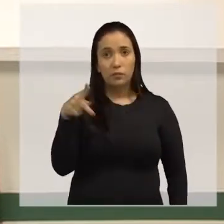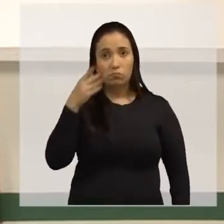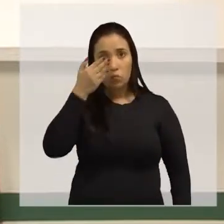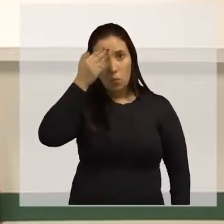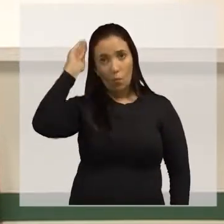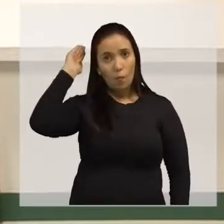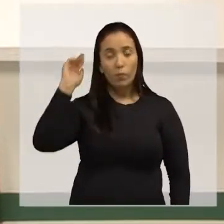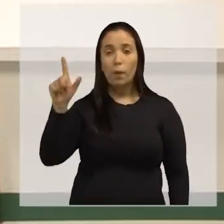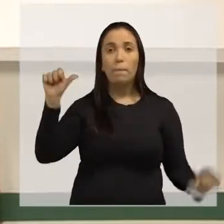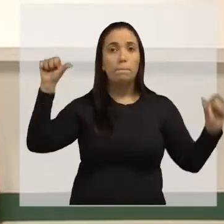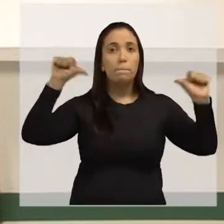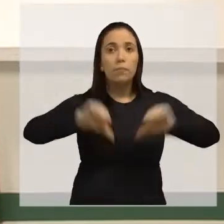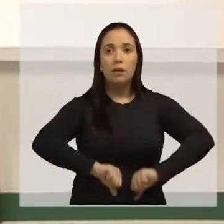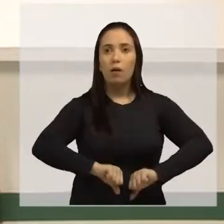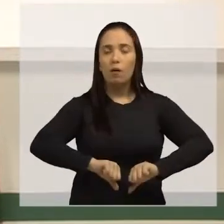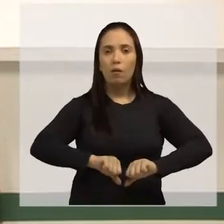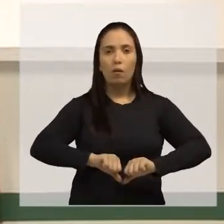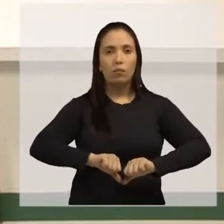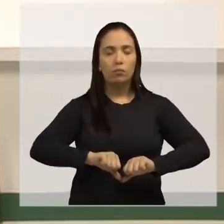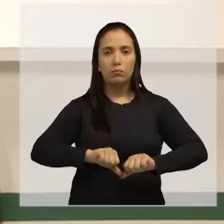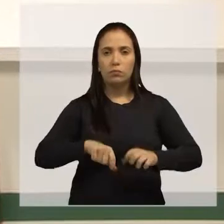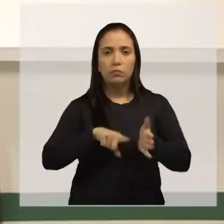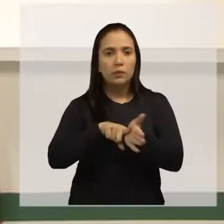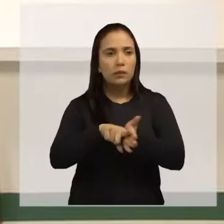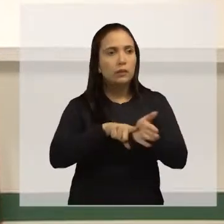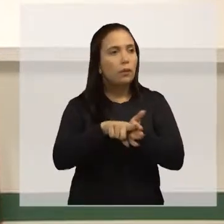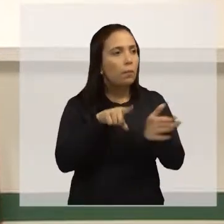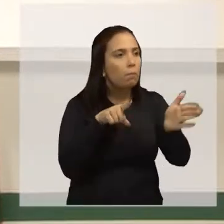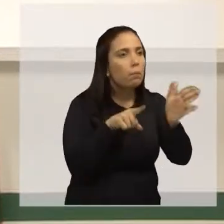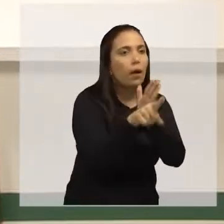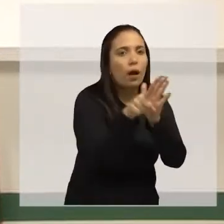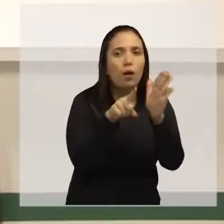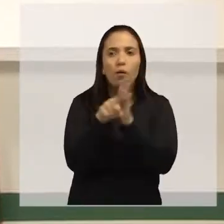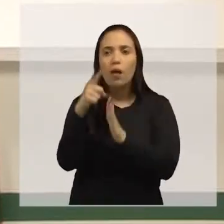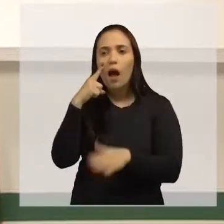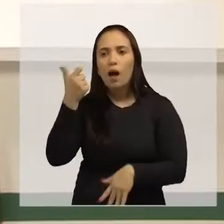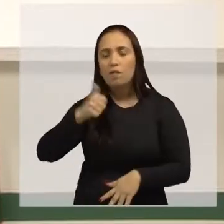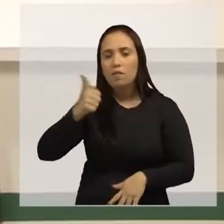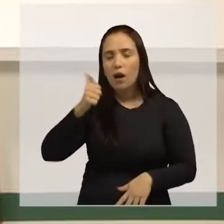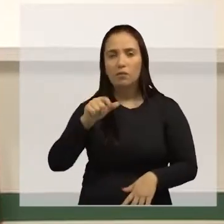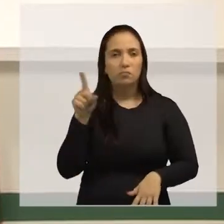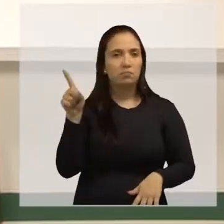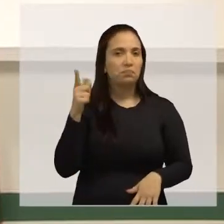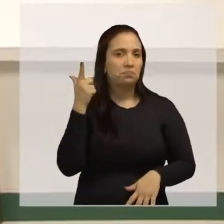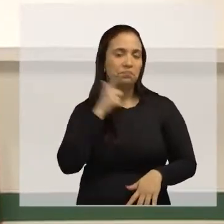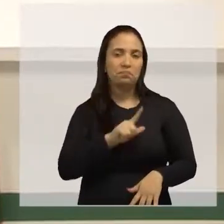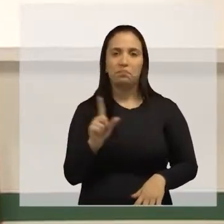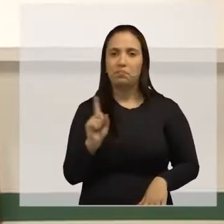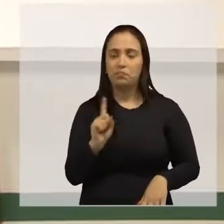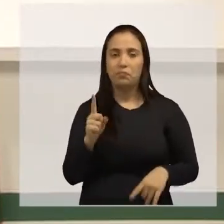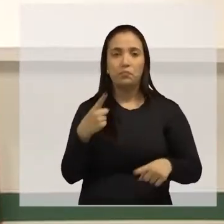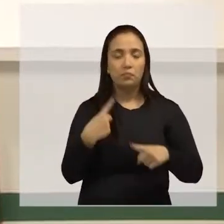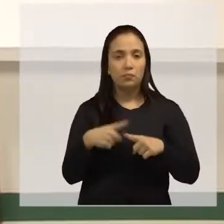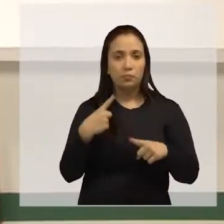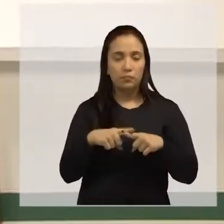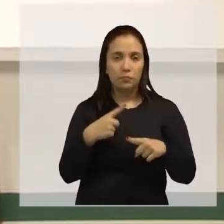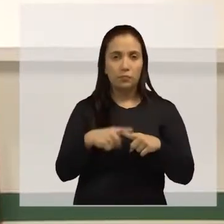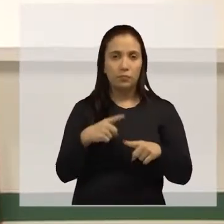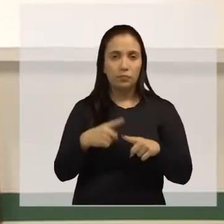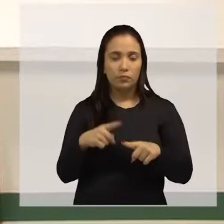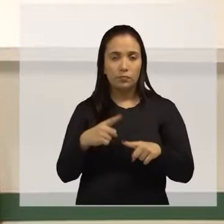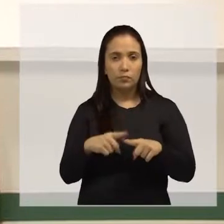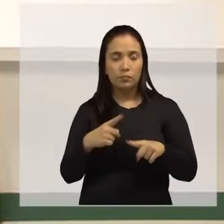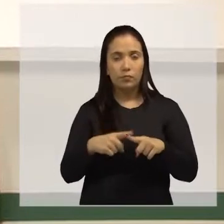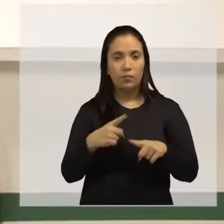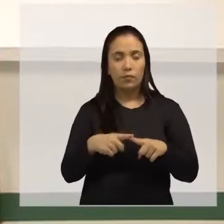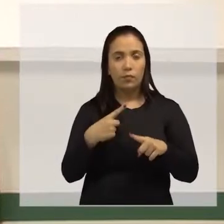pior da história do país, né? Sem dúvida. Em avaliação. E não tem recuperação mais. Porque eles tiveram um ganho, até a gente analisou